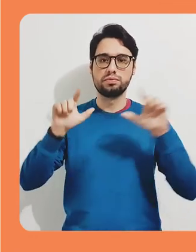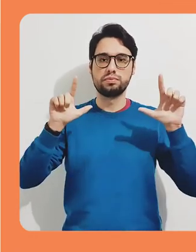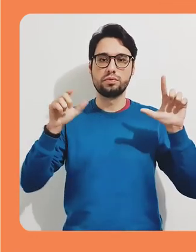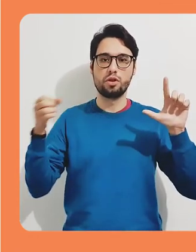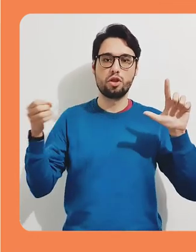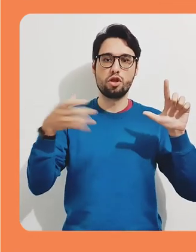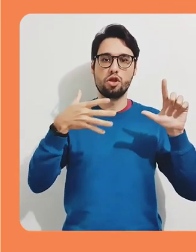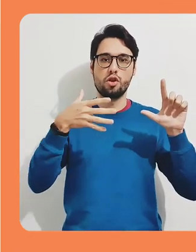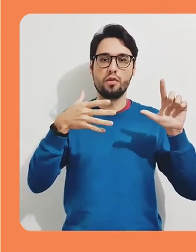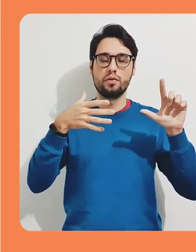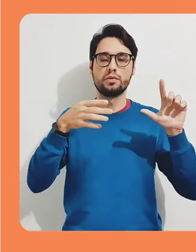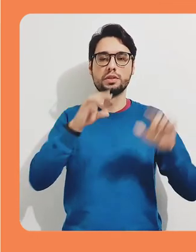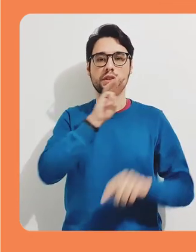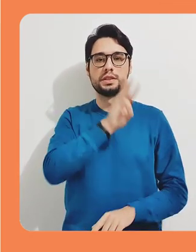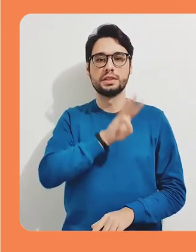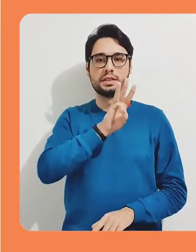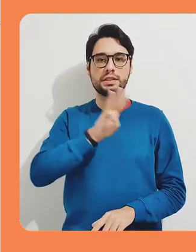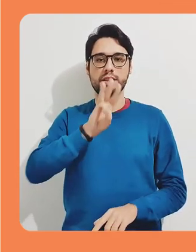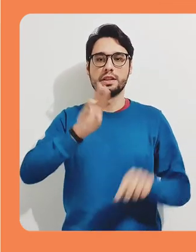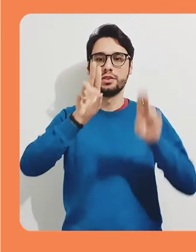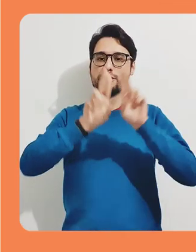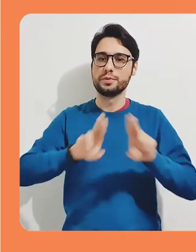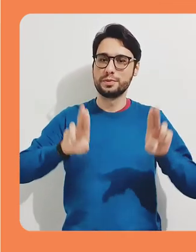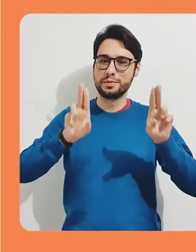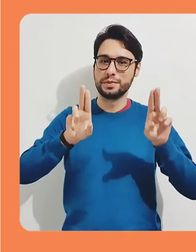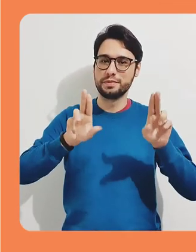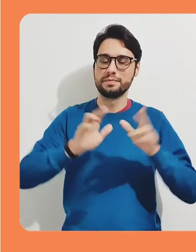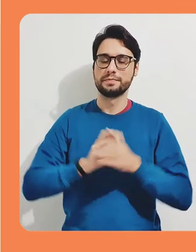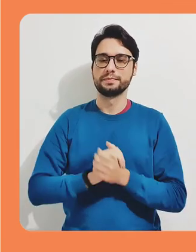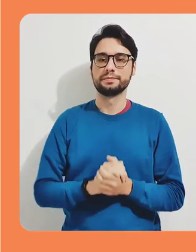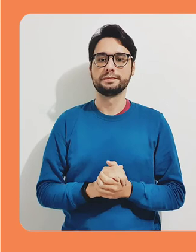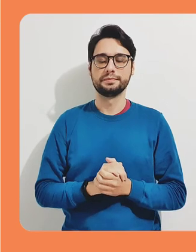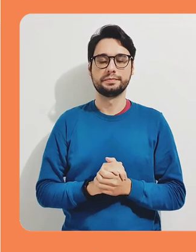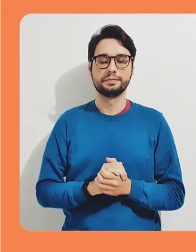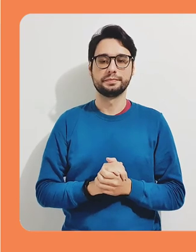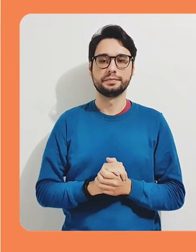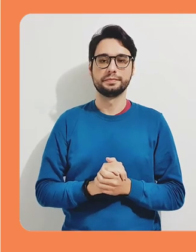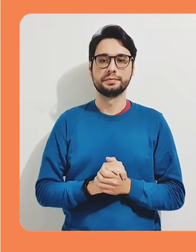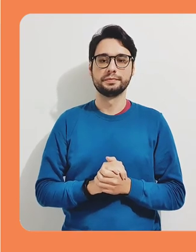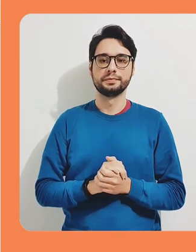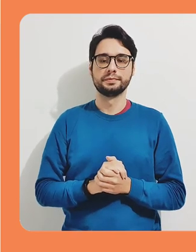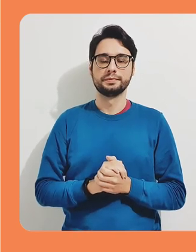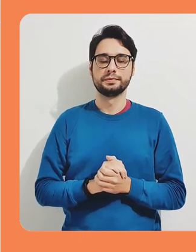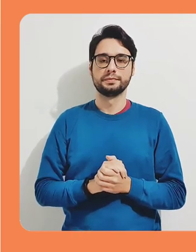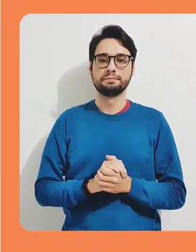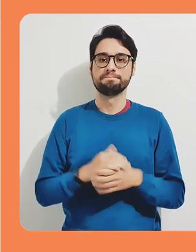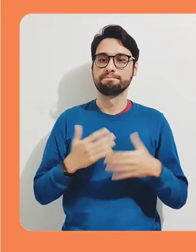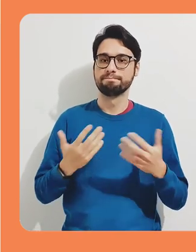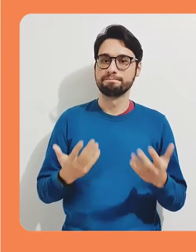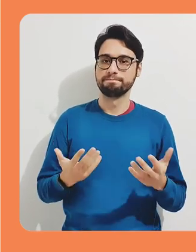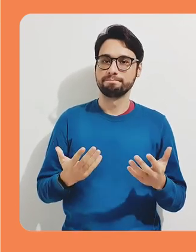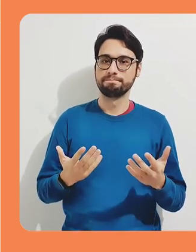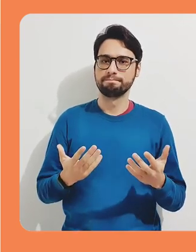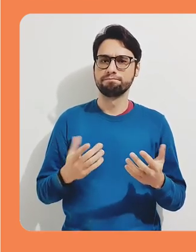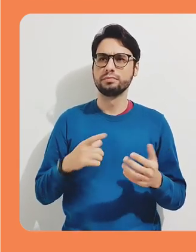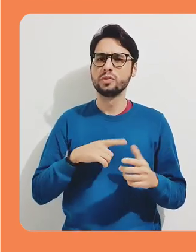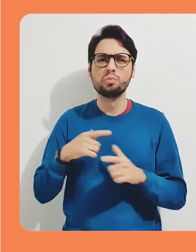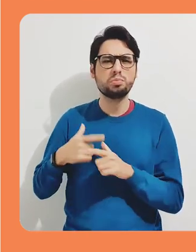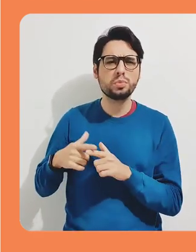Vejam, o vídeo aparece aqui, eu conseguiria visualizar o vídeo. Assim como o link, quando eu clico